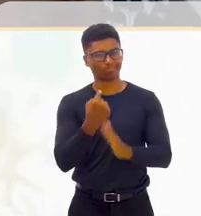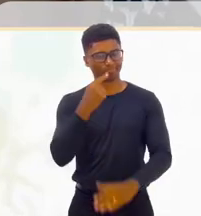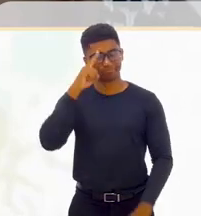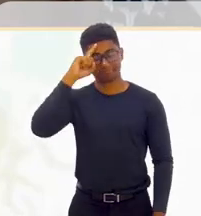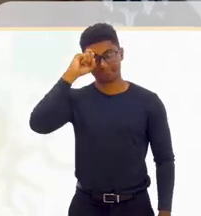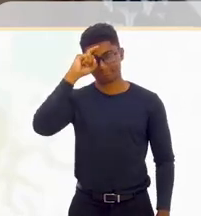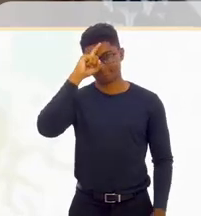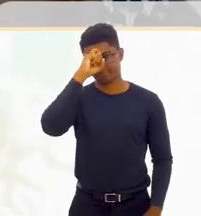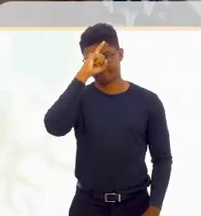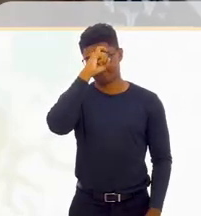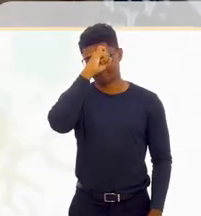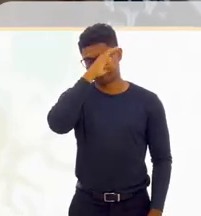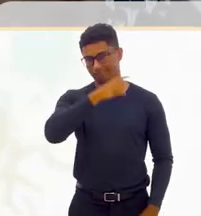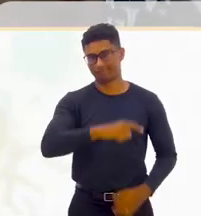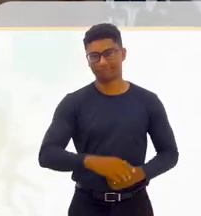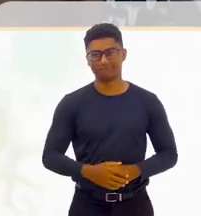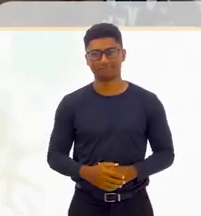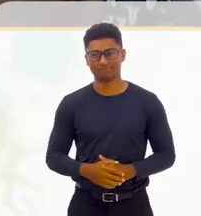Essa pergunta é difícil, viu?